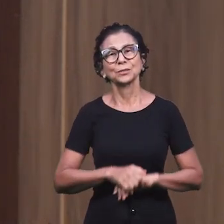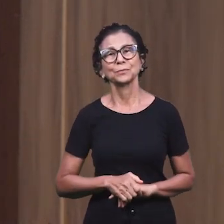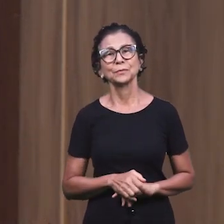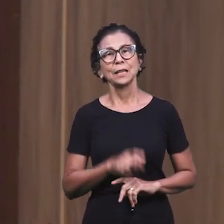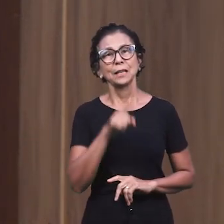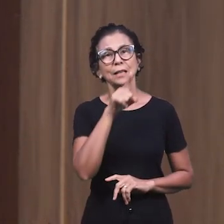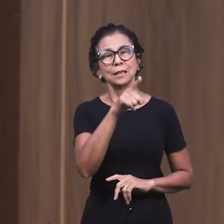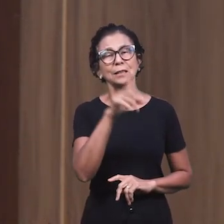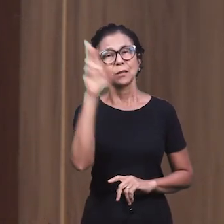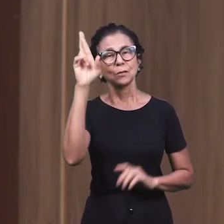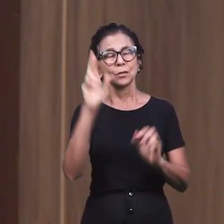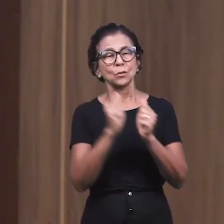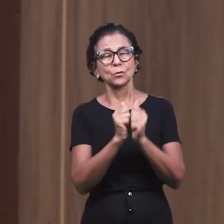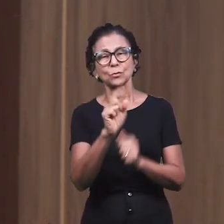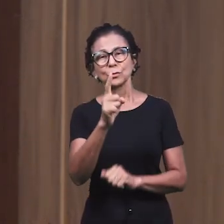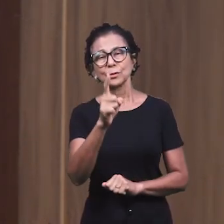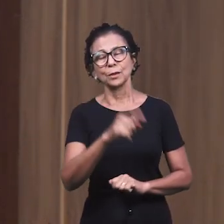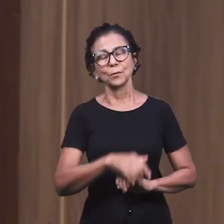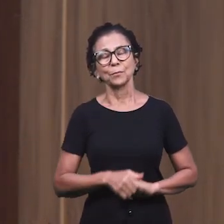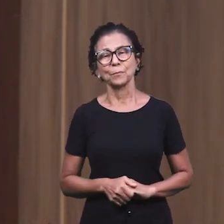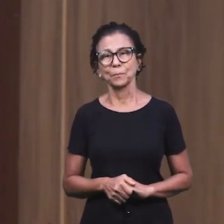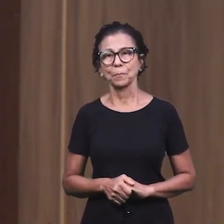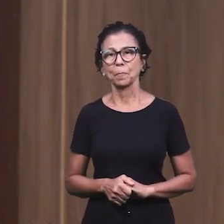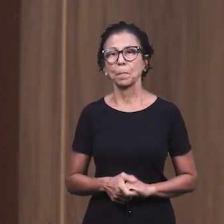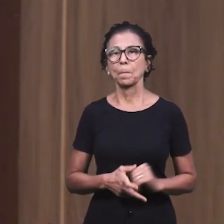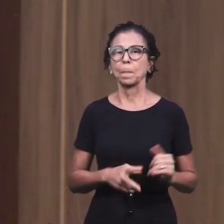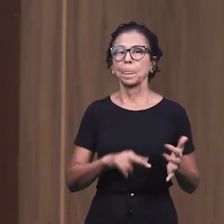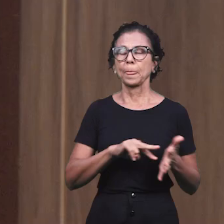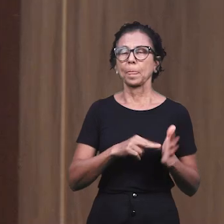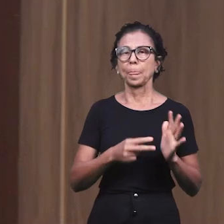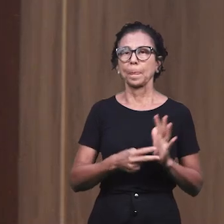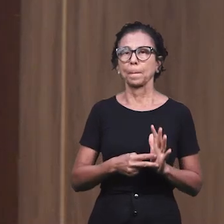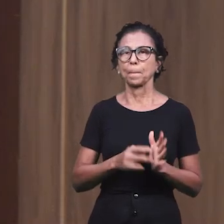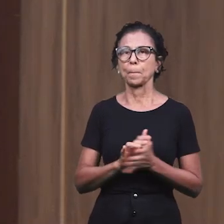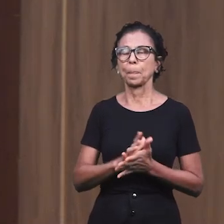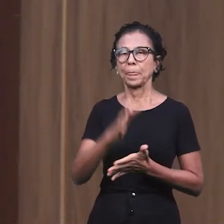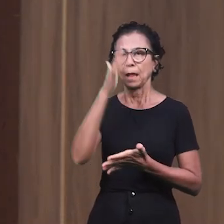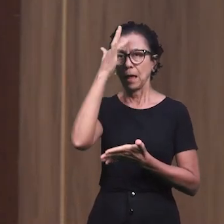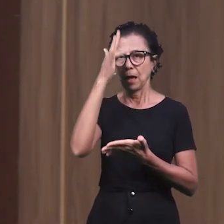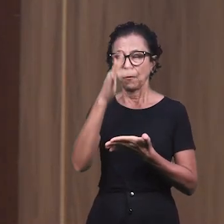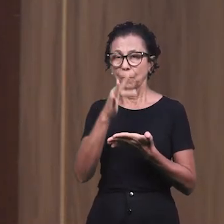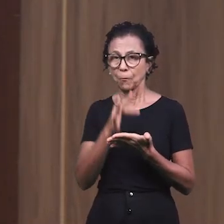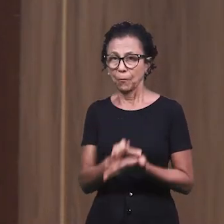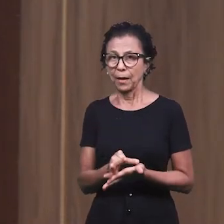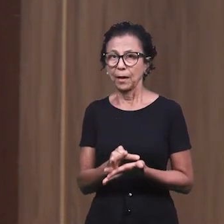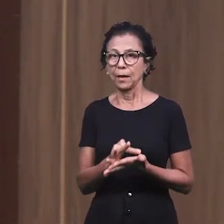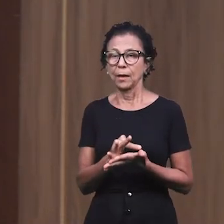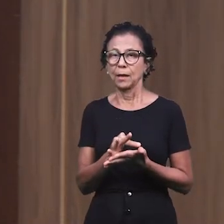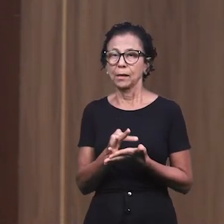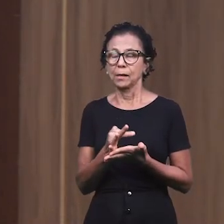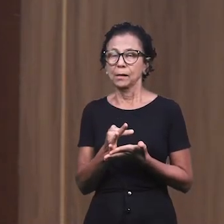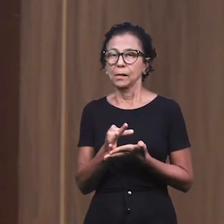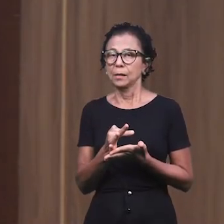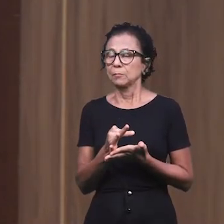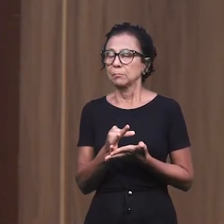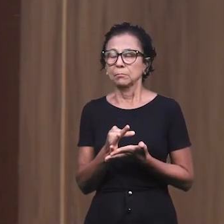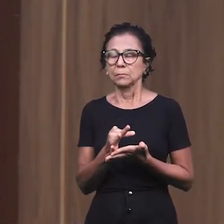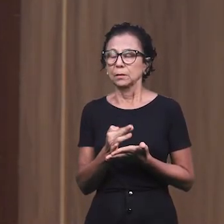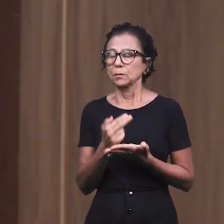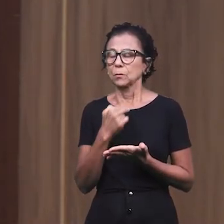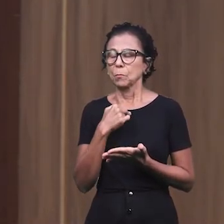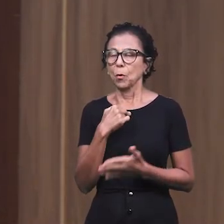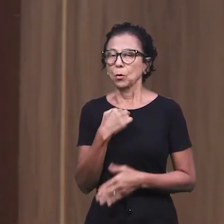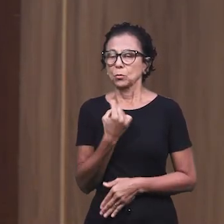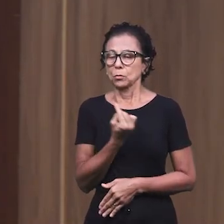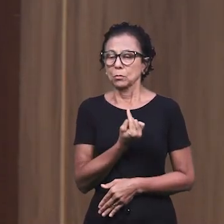caminho que se trilha sozinho. Ele tem aqui uma orientação de Deus. No